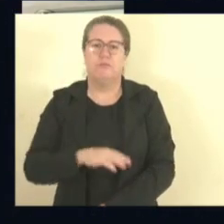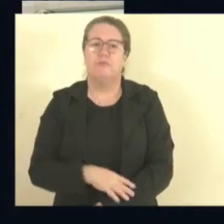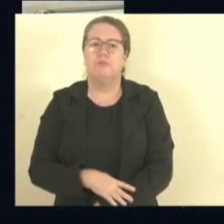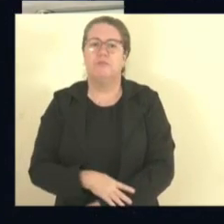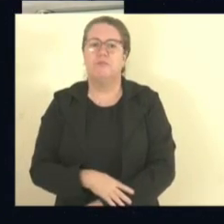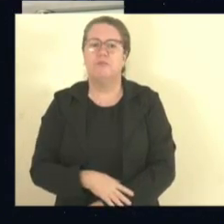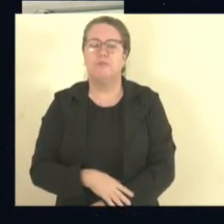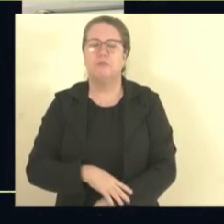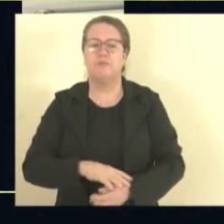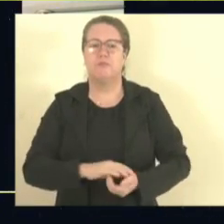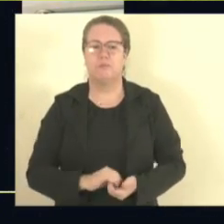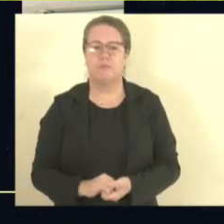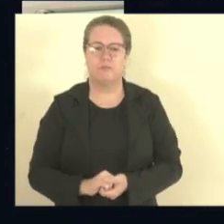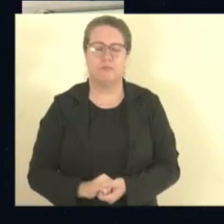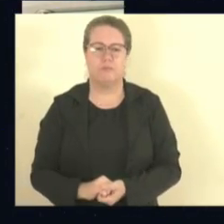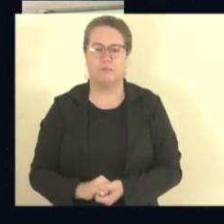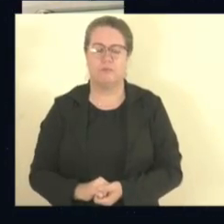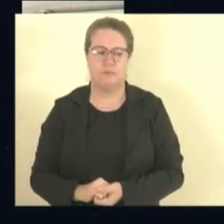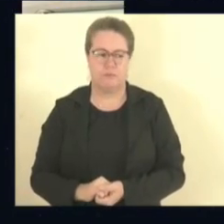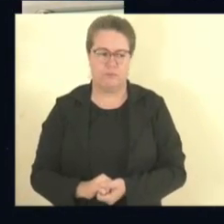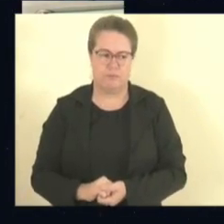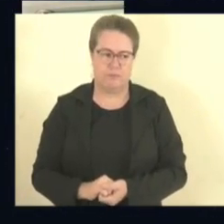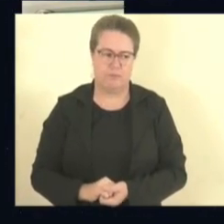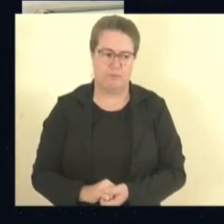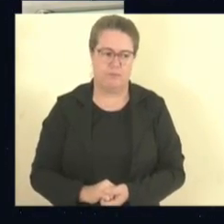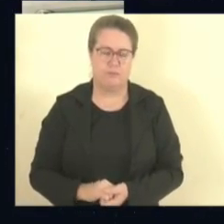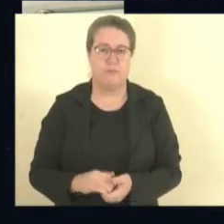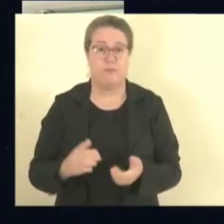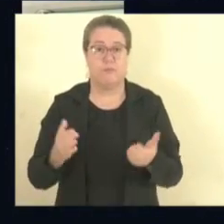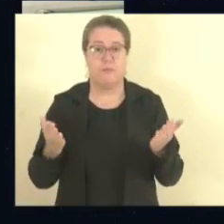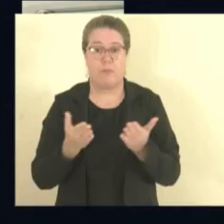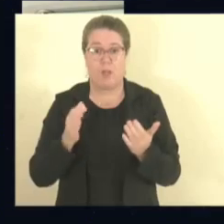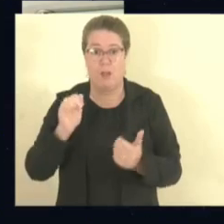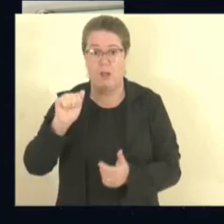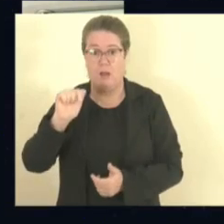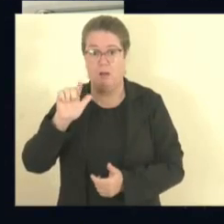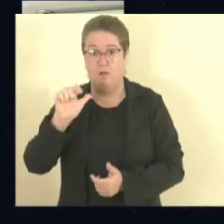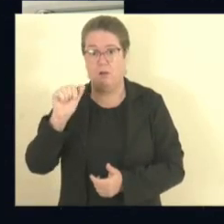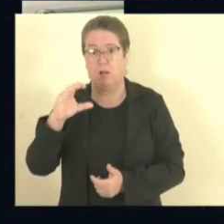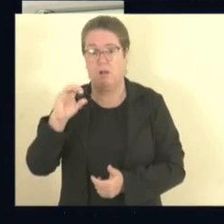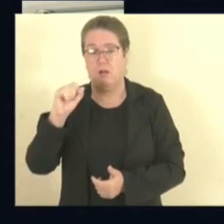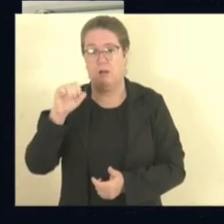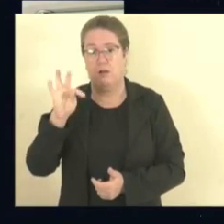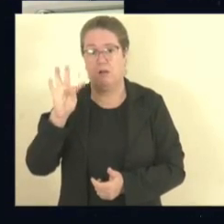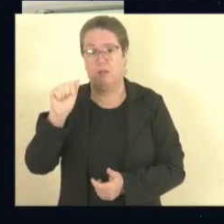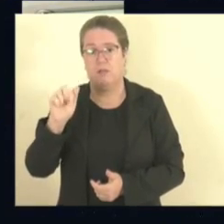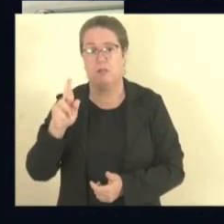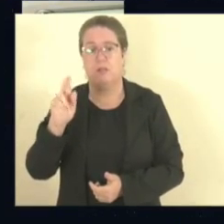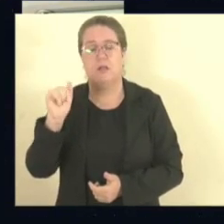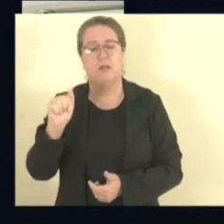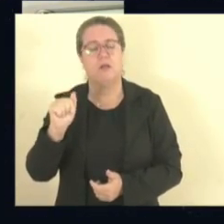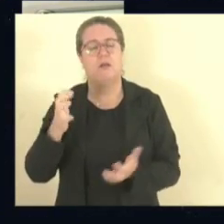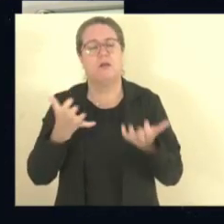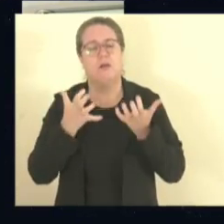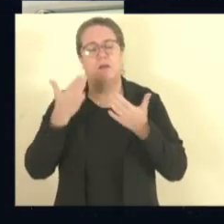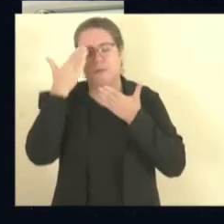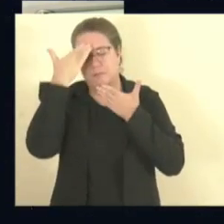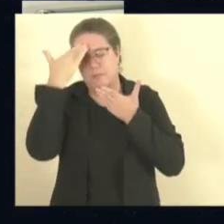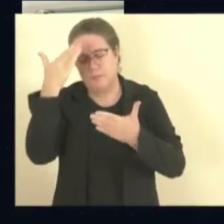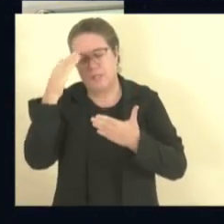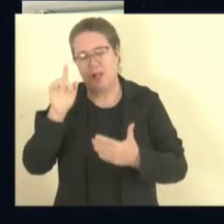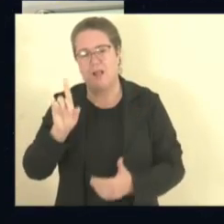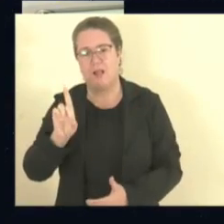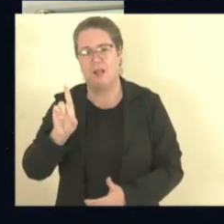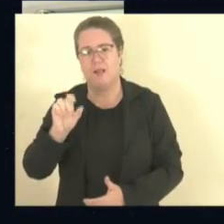presidente. Ordem ao Cântaro e Lucas Polesi. Primeiro, eu quero agradecer ao líder do governo Dari, que de